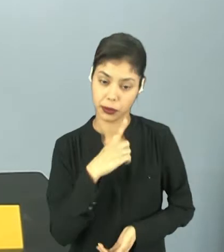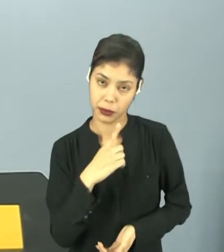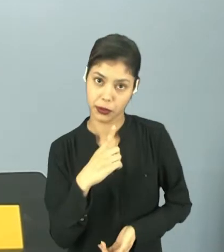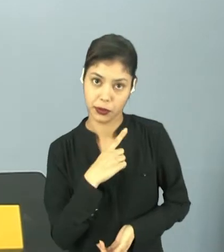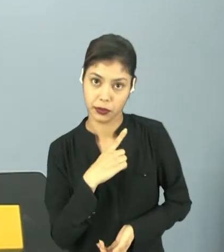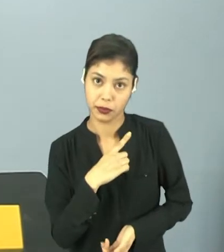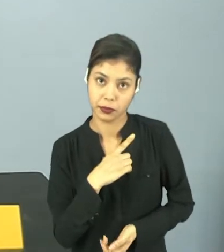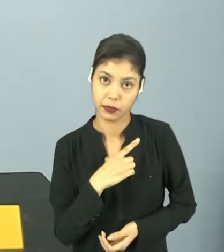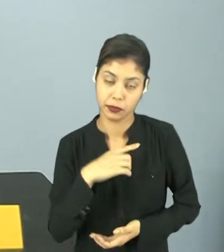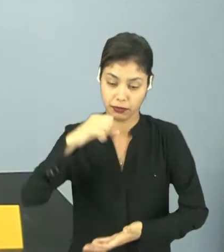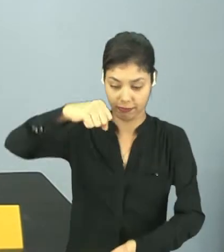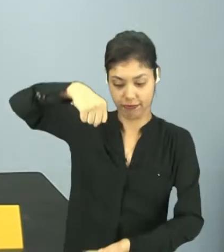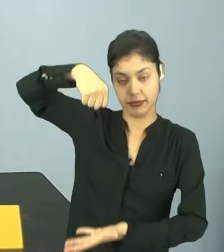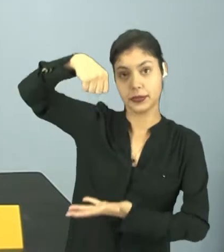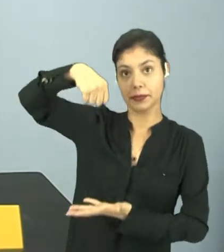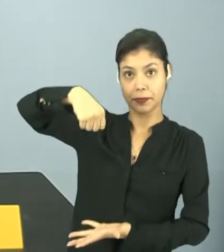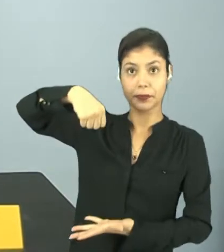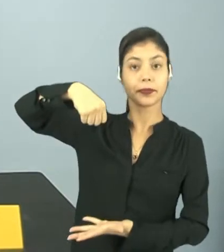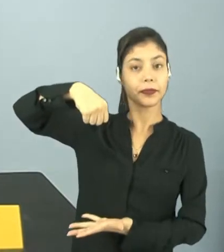uma cesta